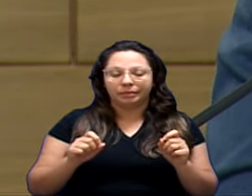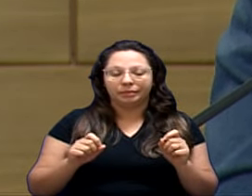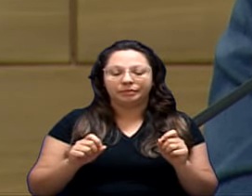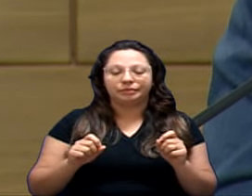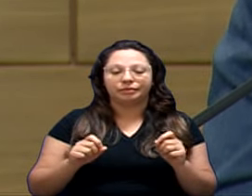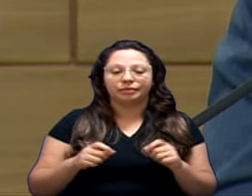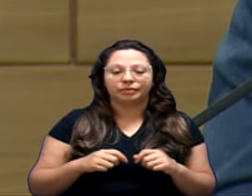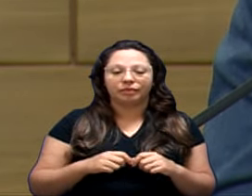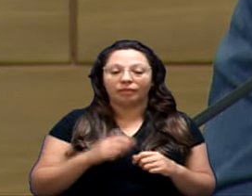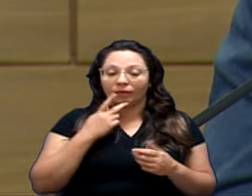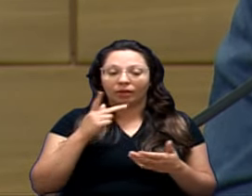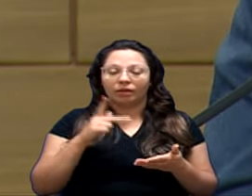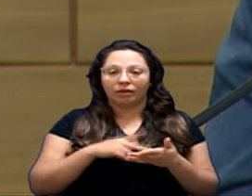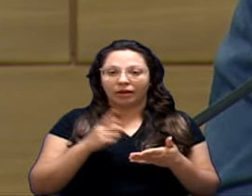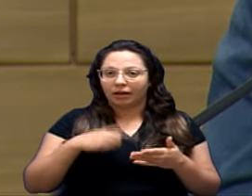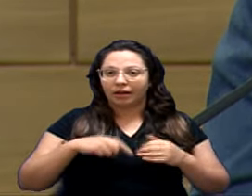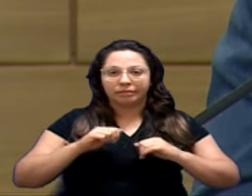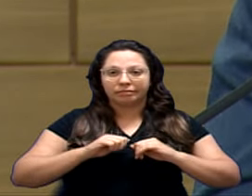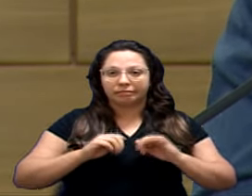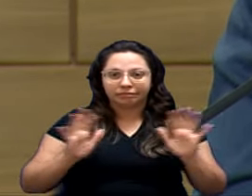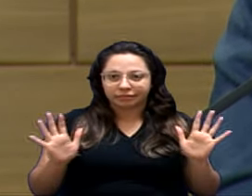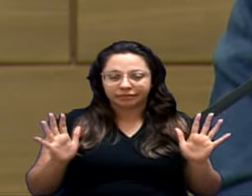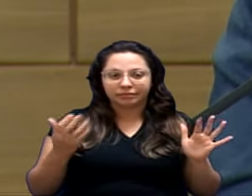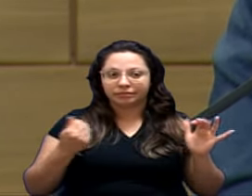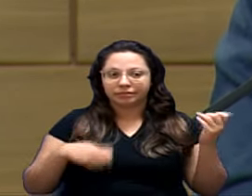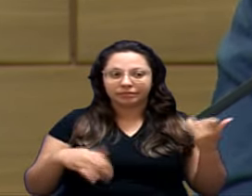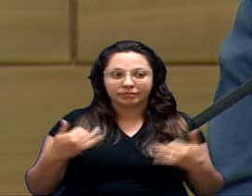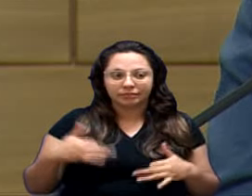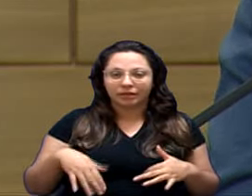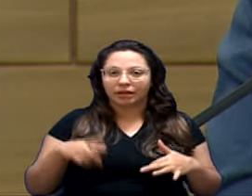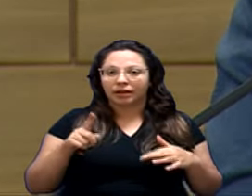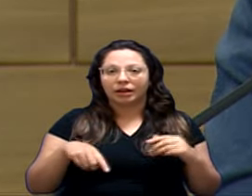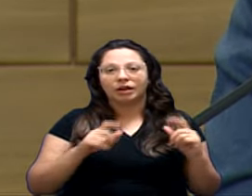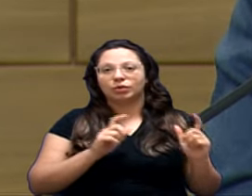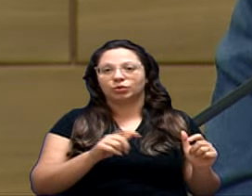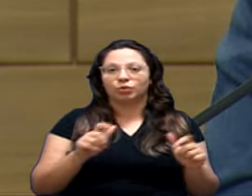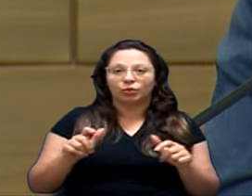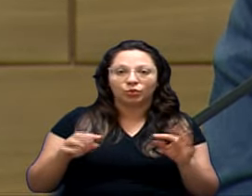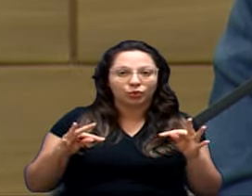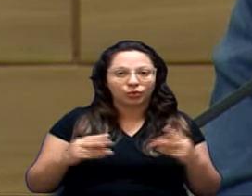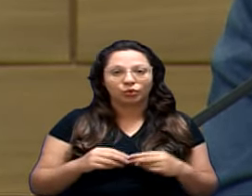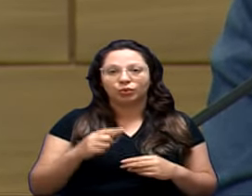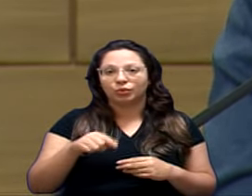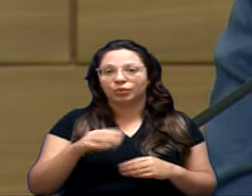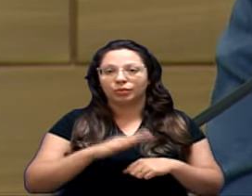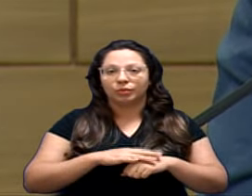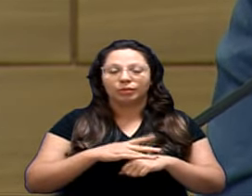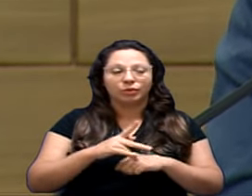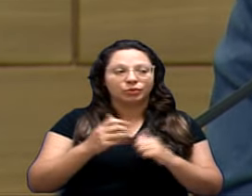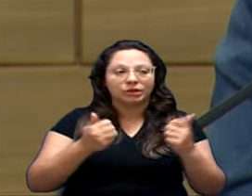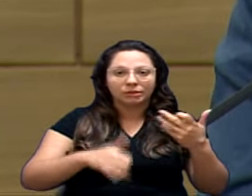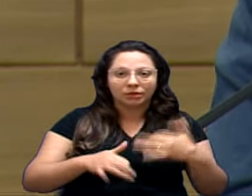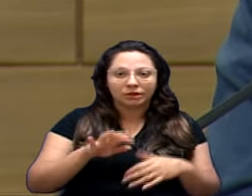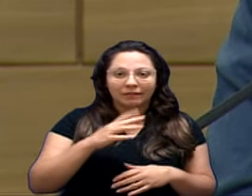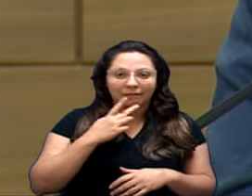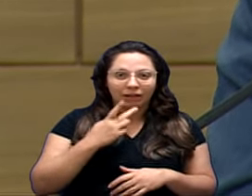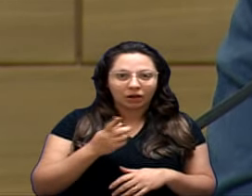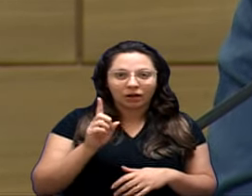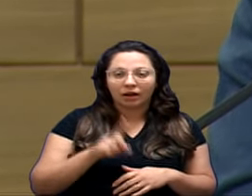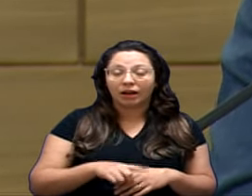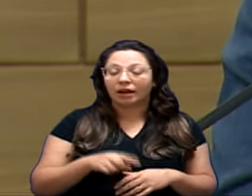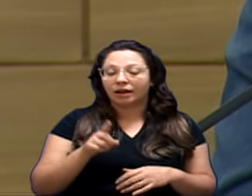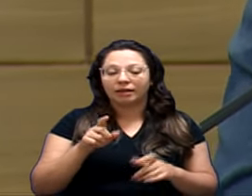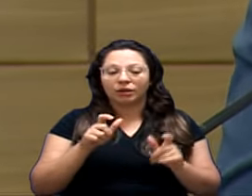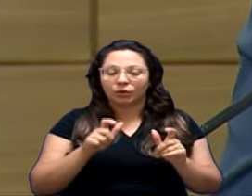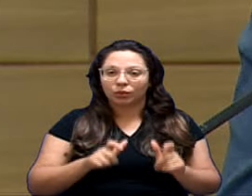é exatamente isso que a gente apresentou e todos esses trechos que a senhora mencionou são exatamente esses trechos que a